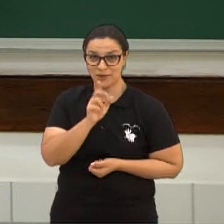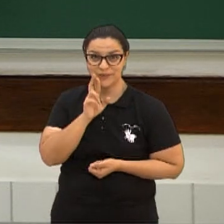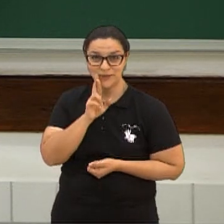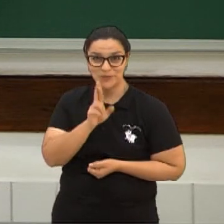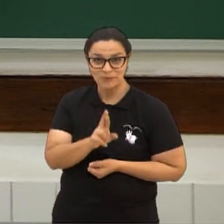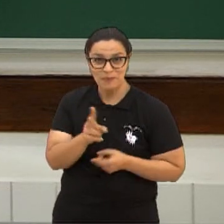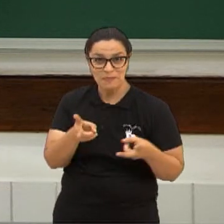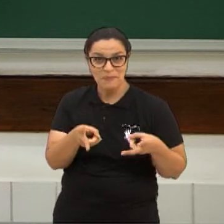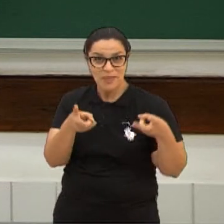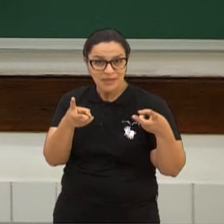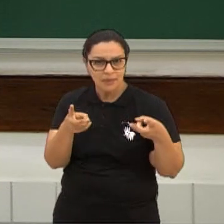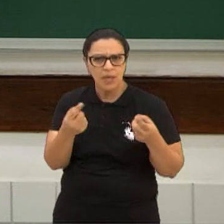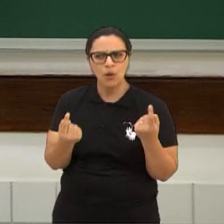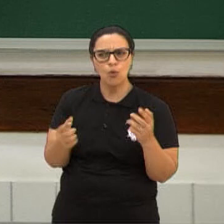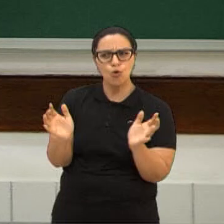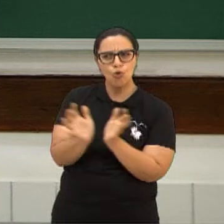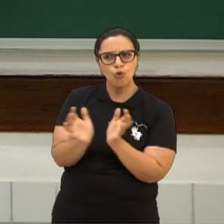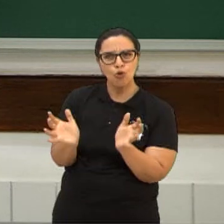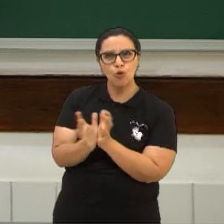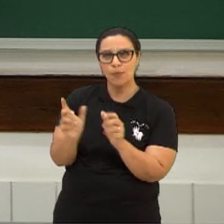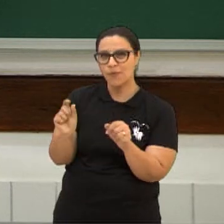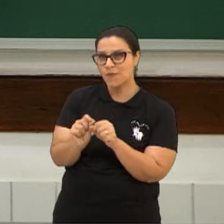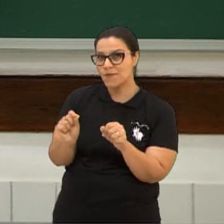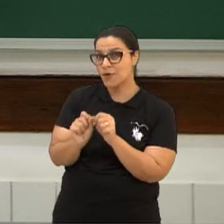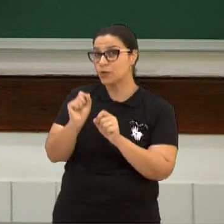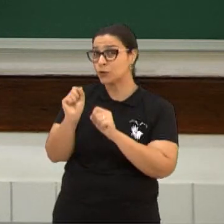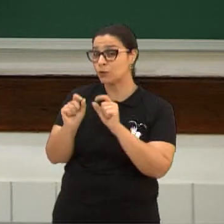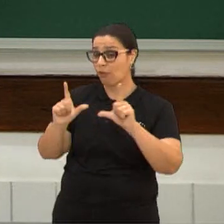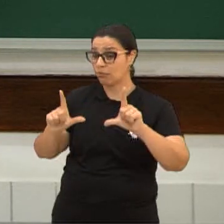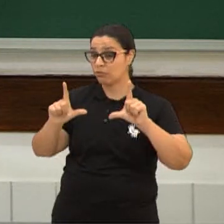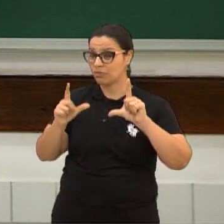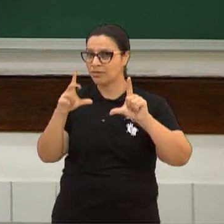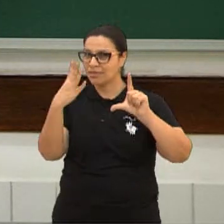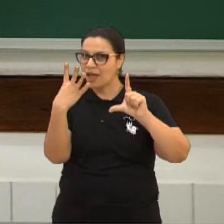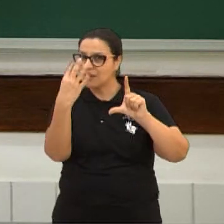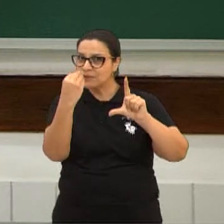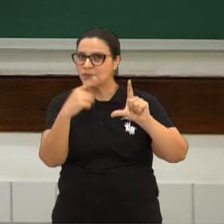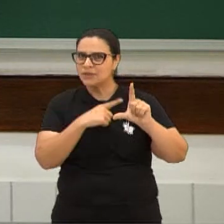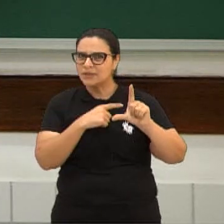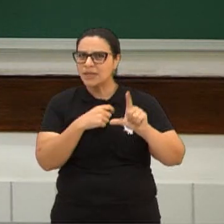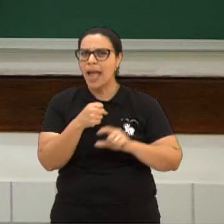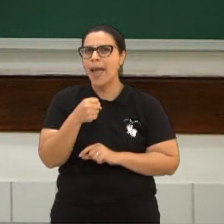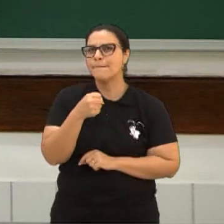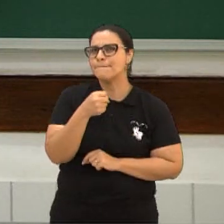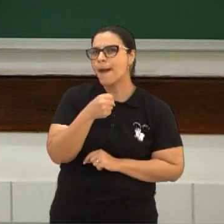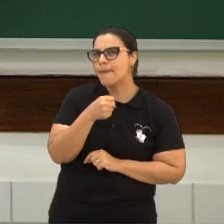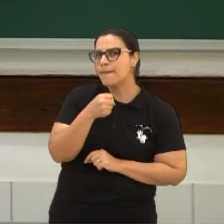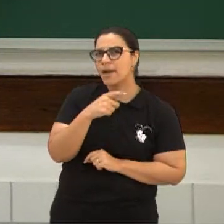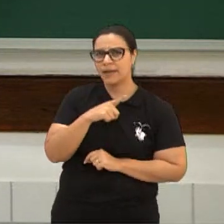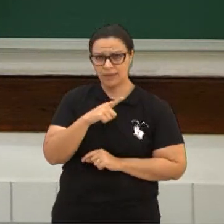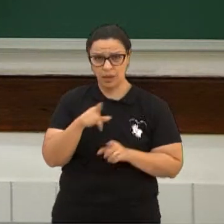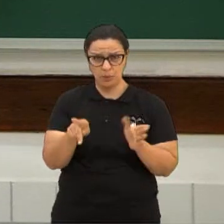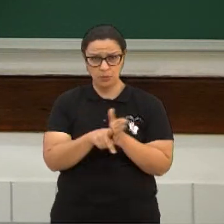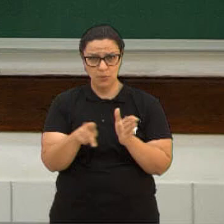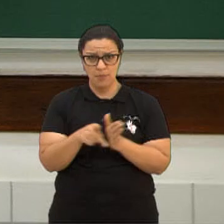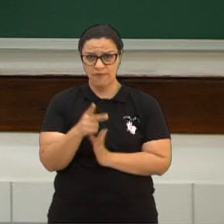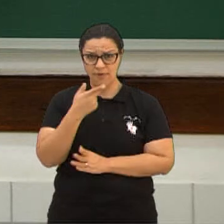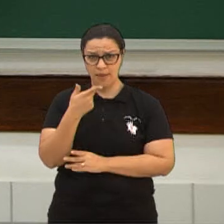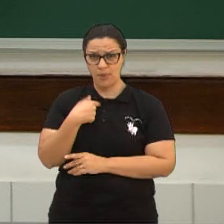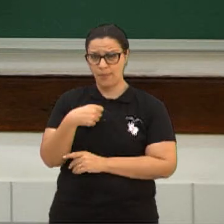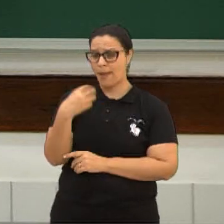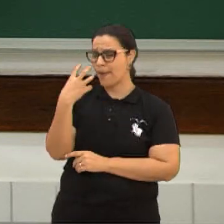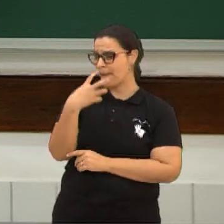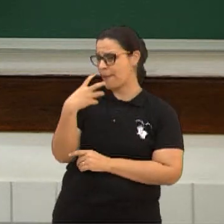Conseguiu identificar o que eles estão fazendo nesse momento? Tinha algum microfone ali para nós dizermos que eles